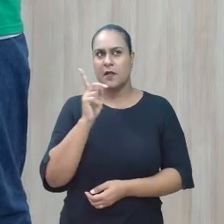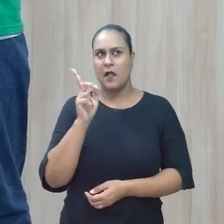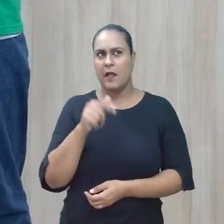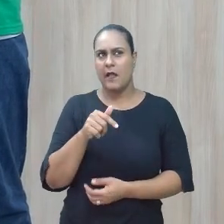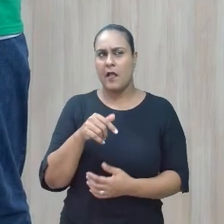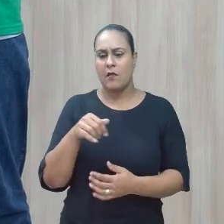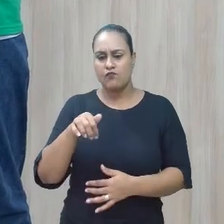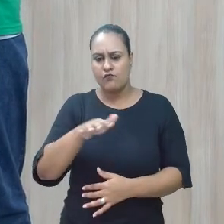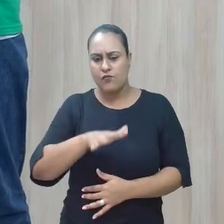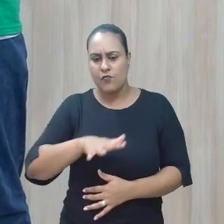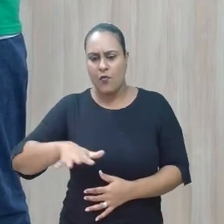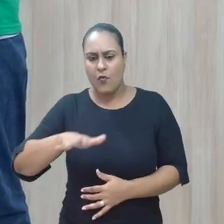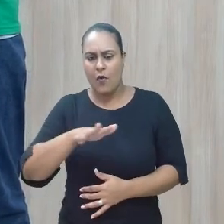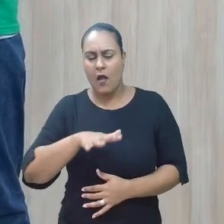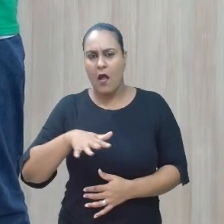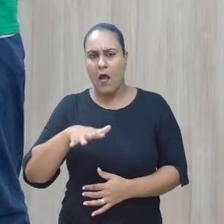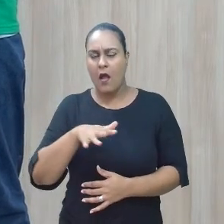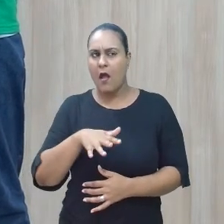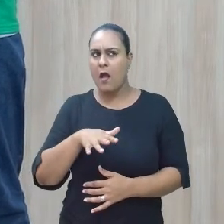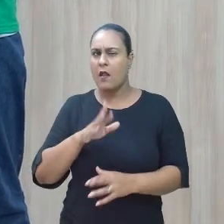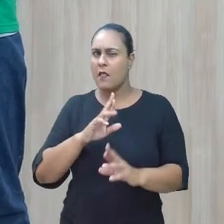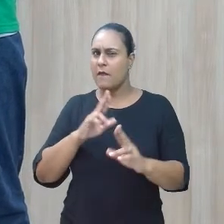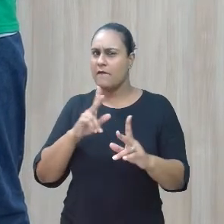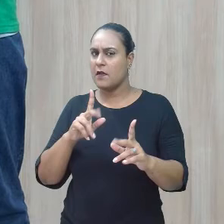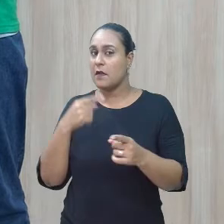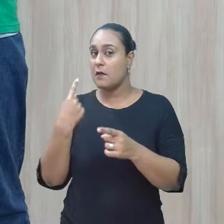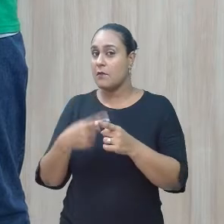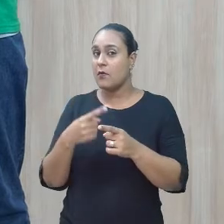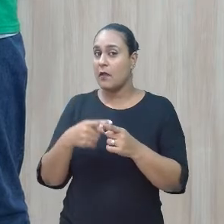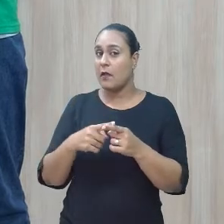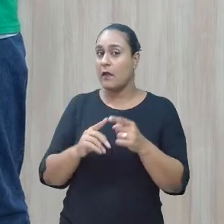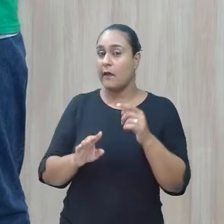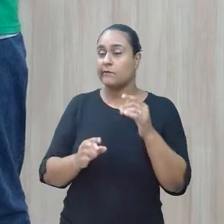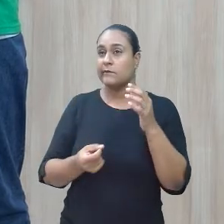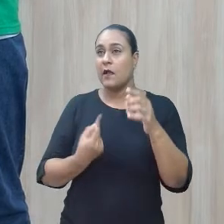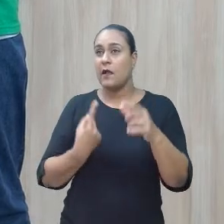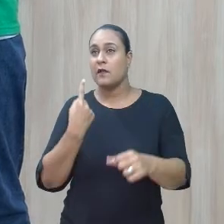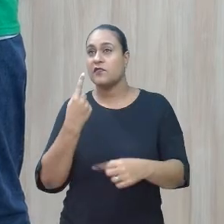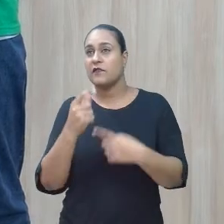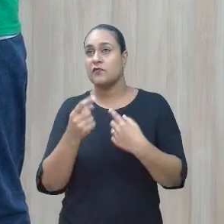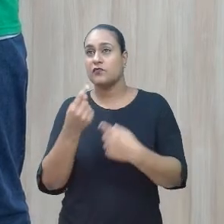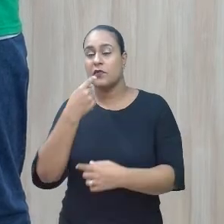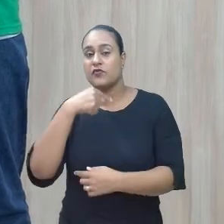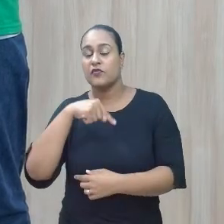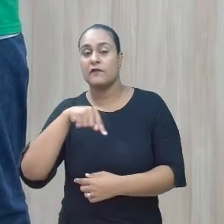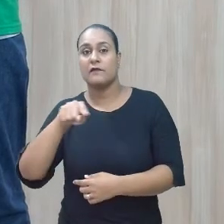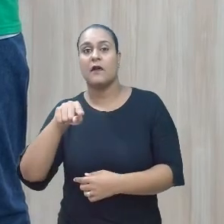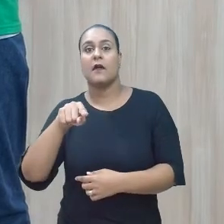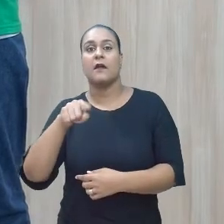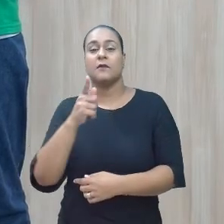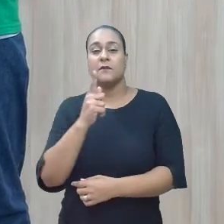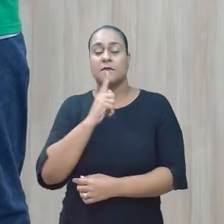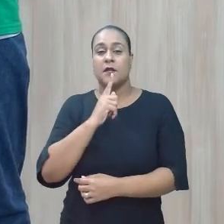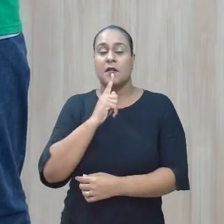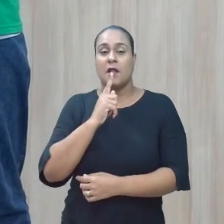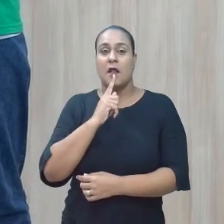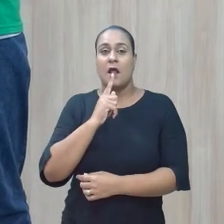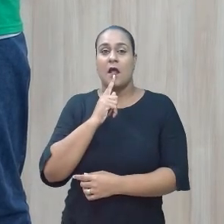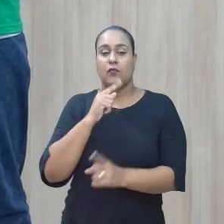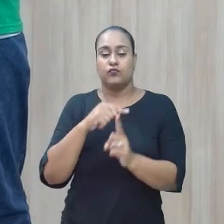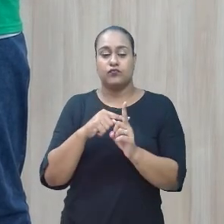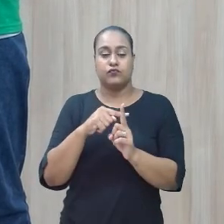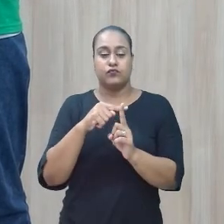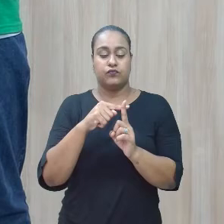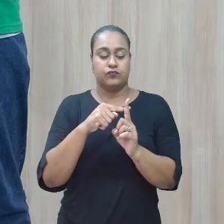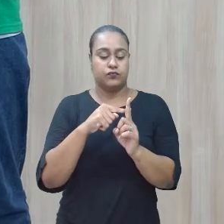de uma área de exceção. Por isso que muitas vezes, quando a gente vai em Garanhuns, a gente chega lá aquele clima frio,